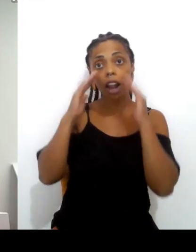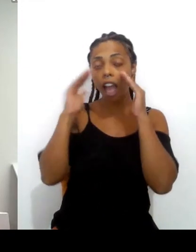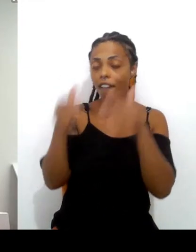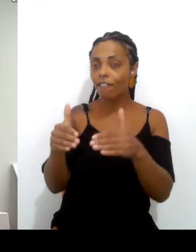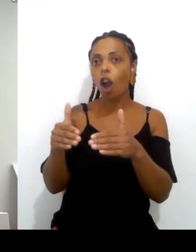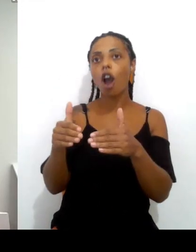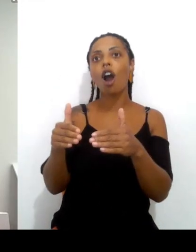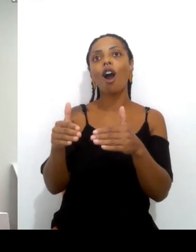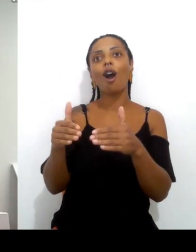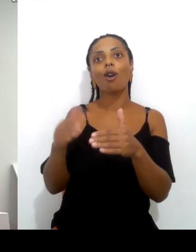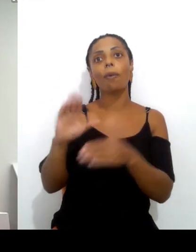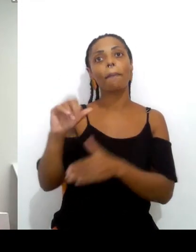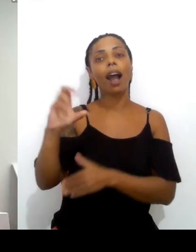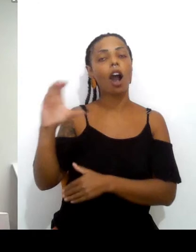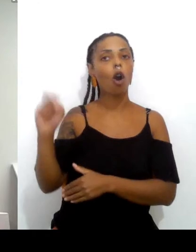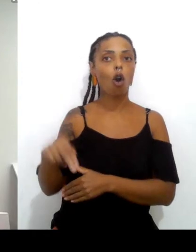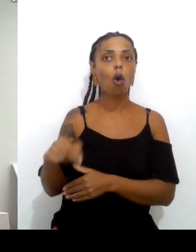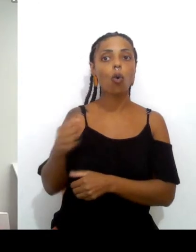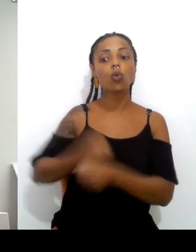50